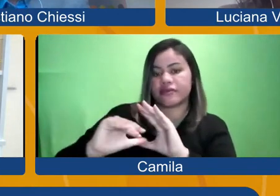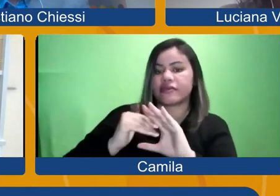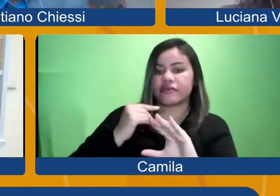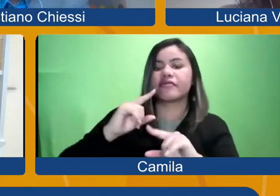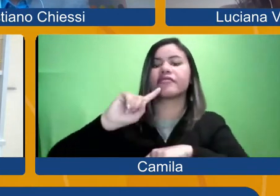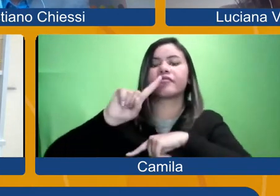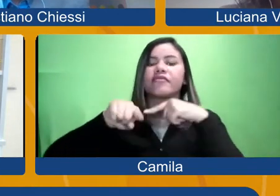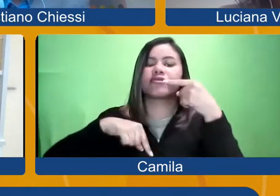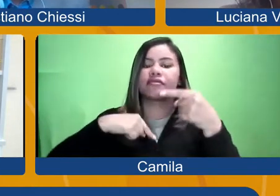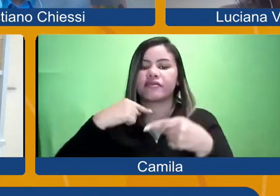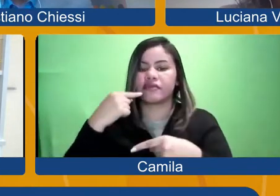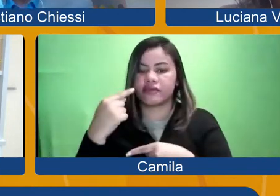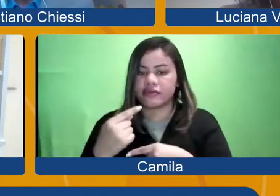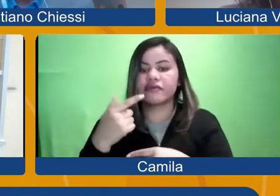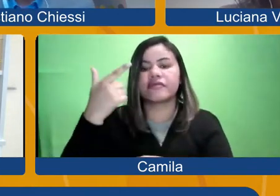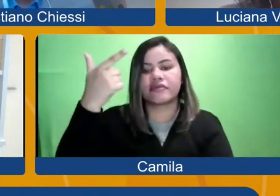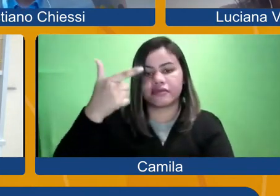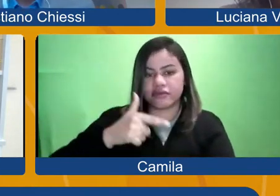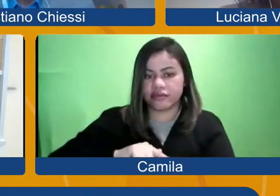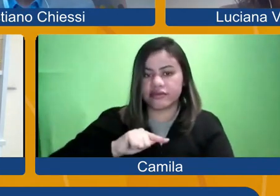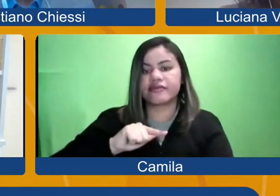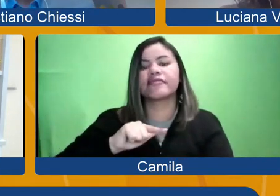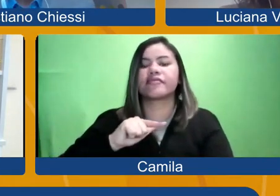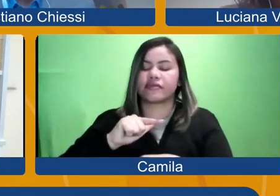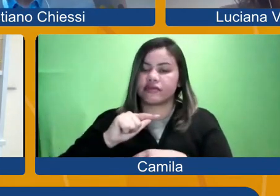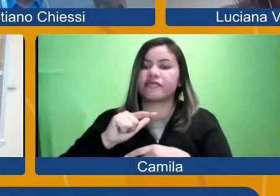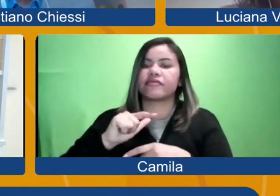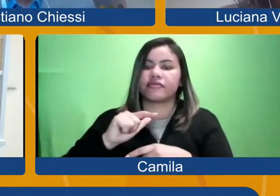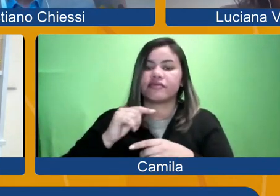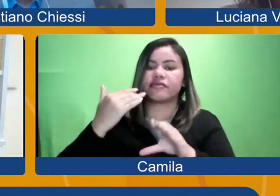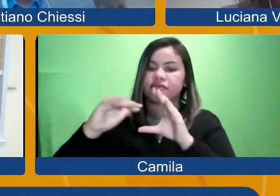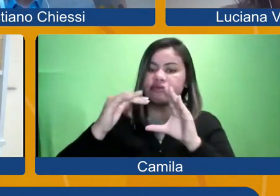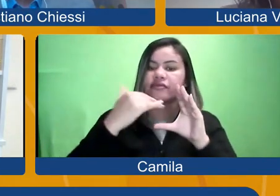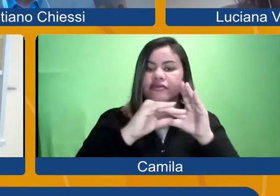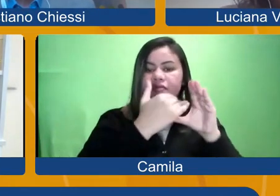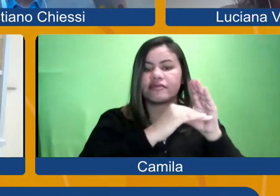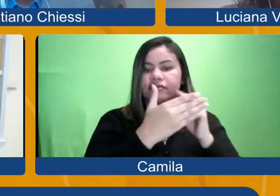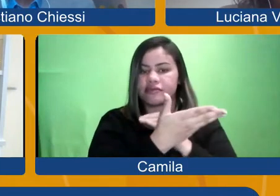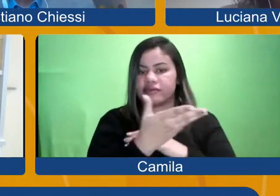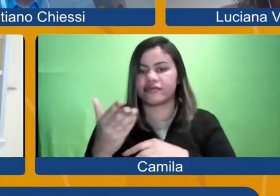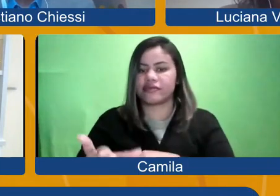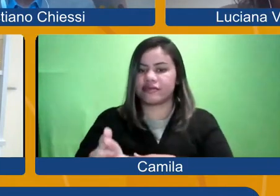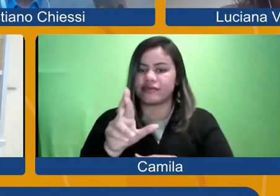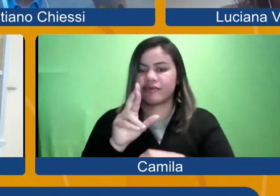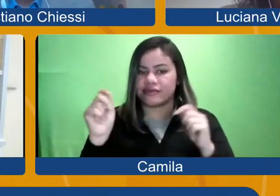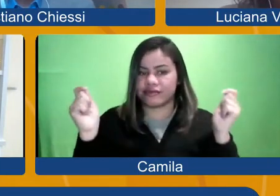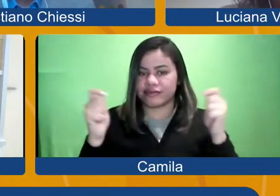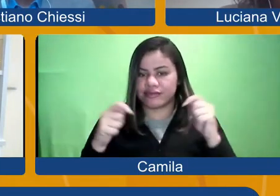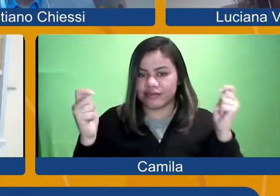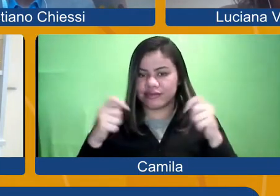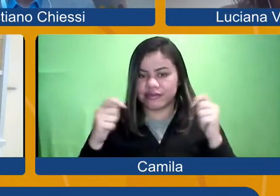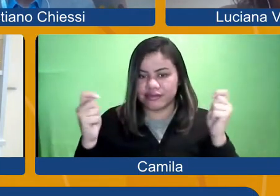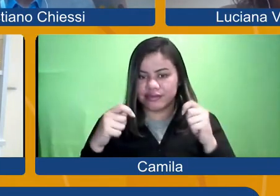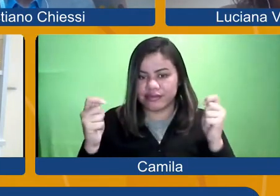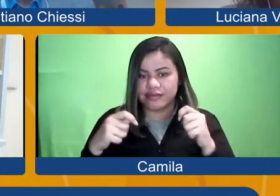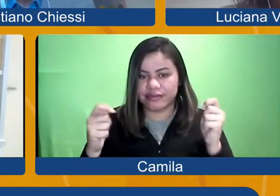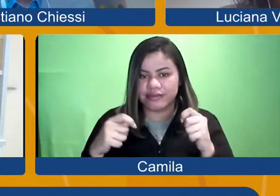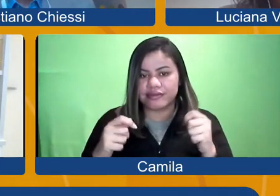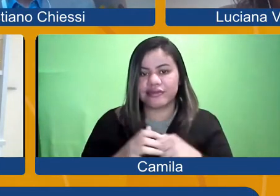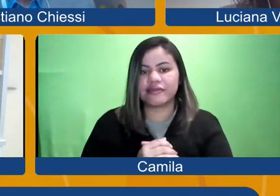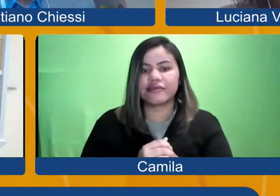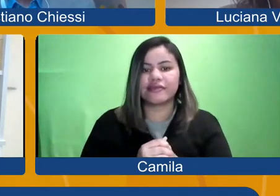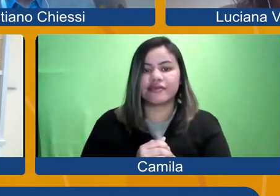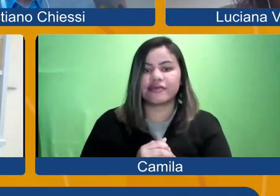tem o maior prazer em encaminhar para os especialistas aqui presentes as perguntas que eventualmente possam interessar ainda respostas para